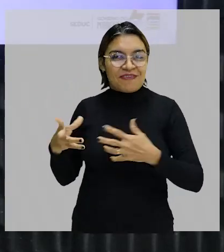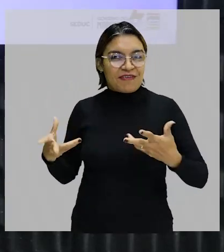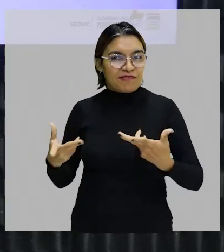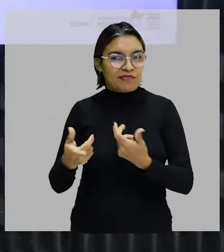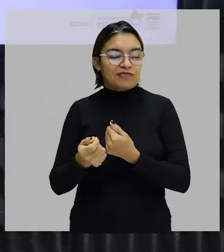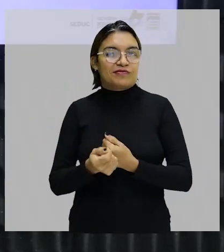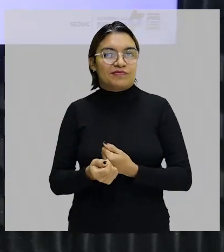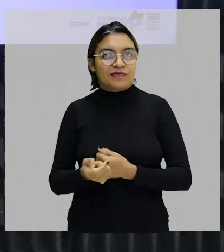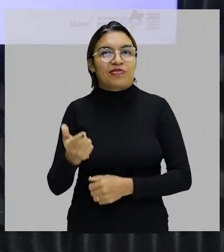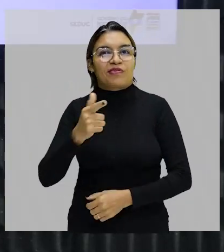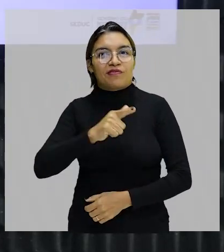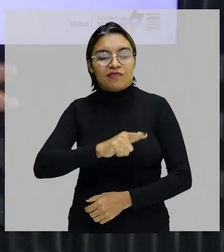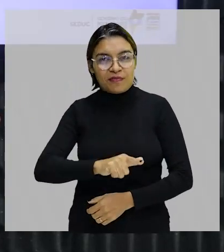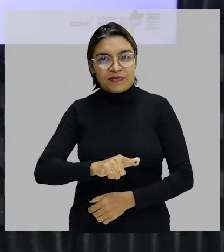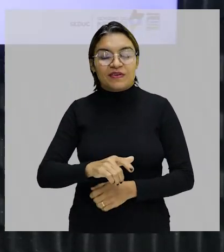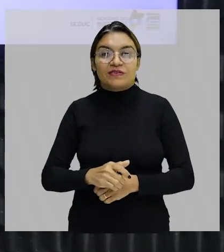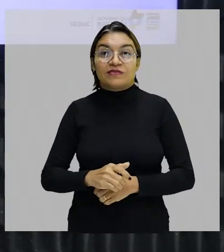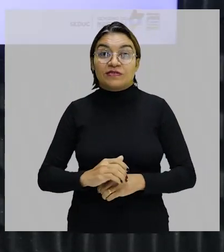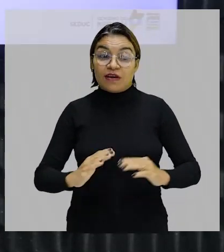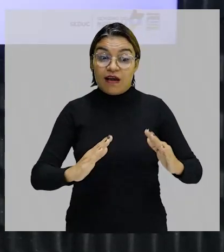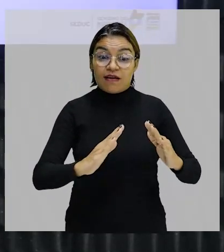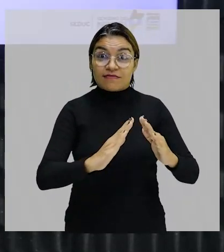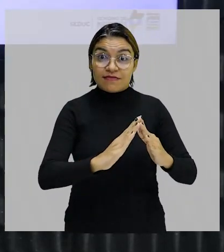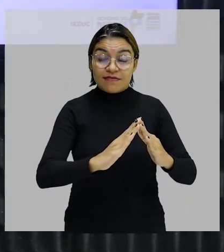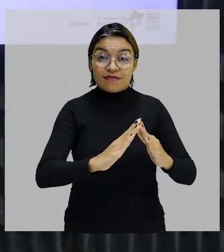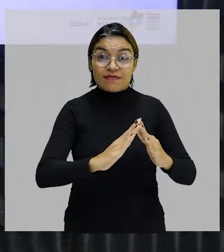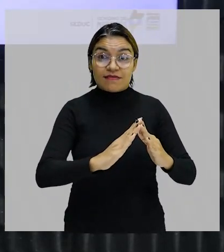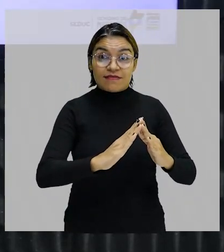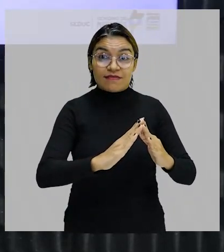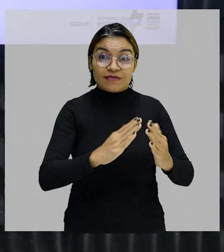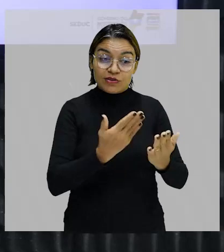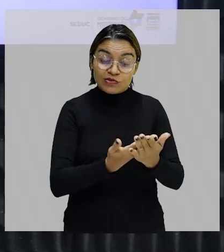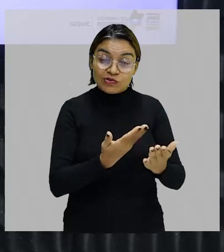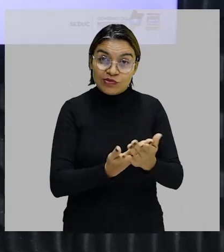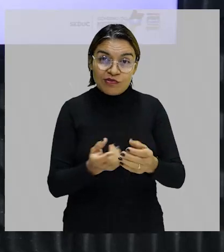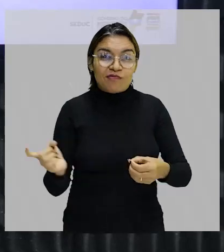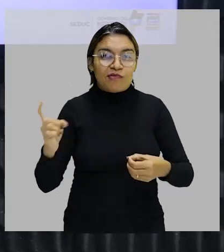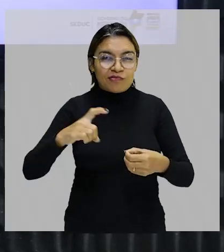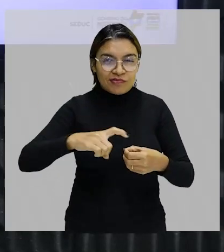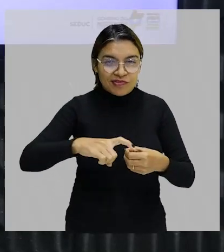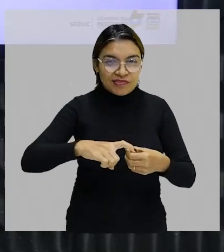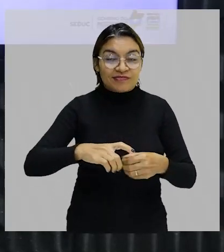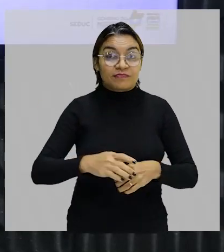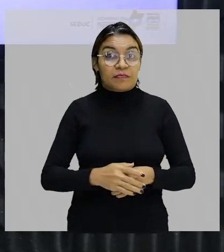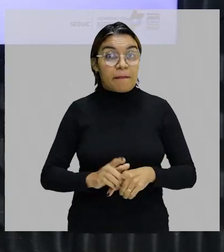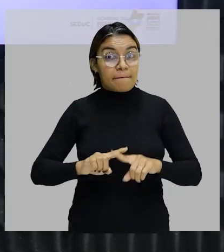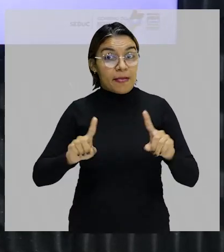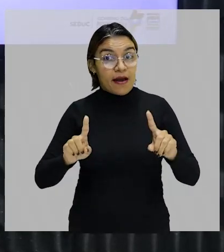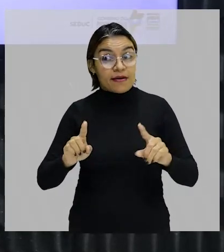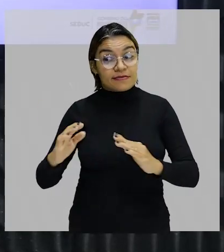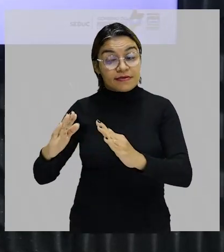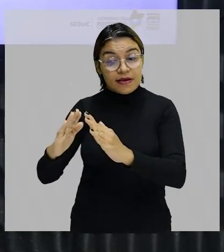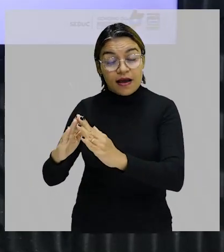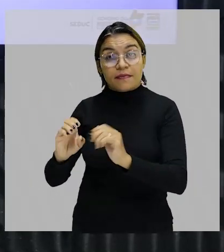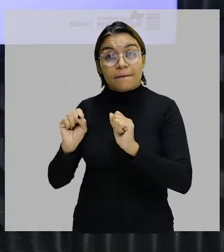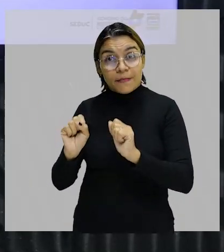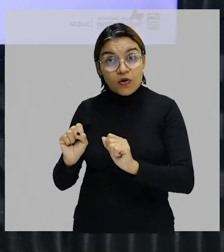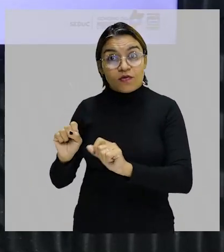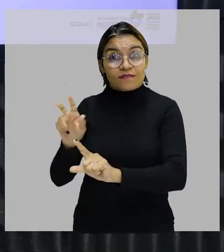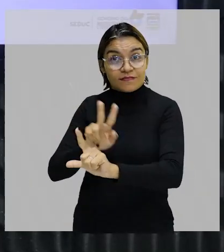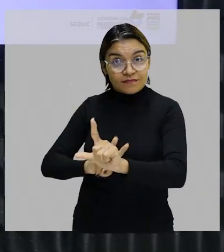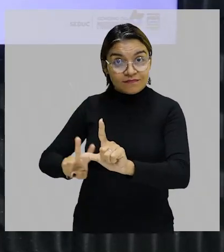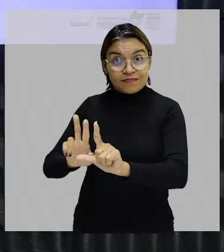aí para a nossa realidade, voltando à sala de aula, né? Mas quando você chegar em casa, você pode nos procurar e continuar aprendendo em casa. Onde,